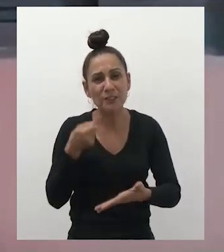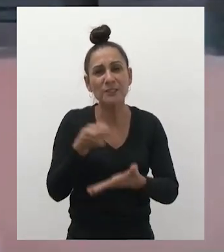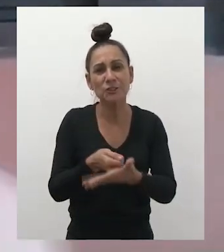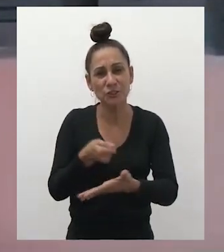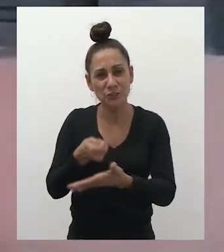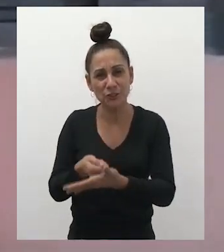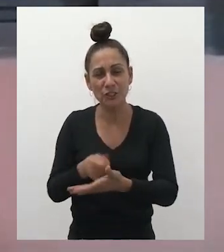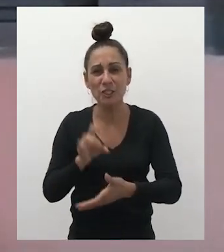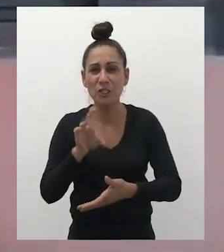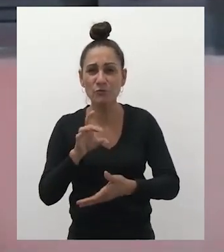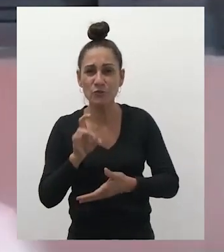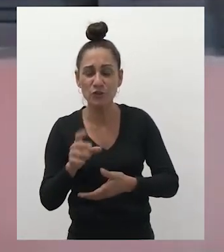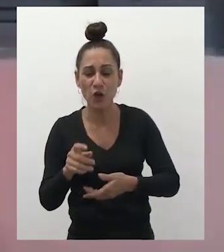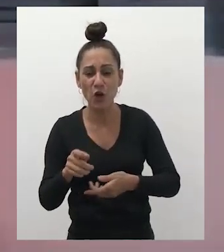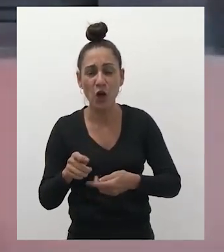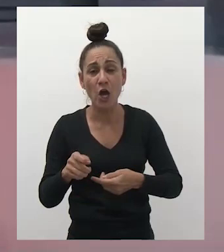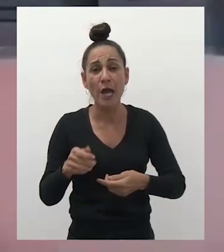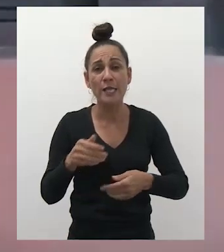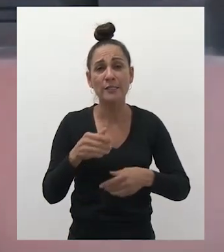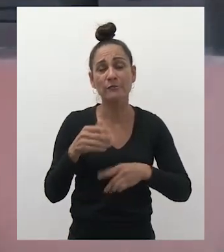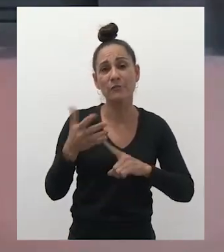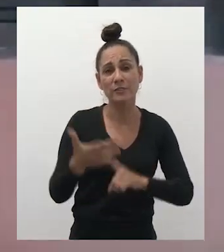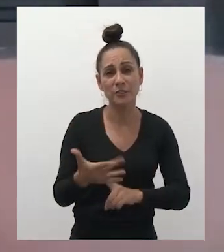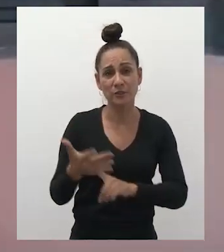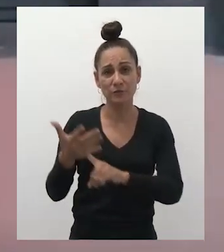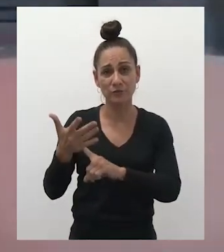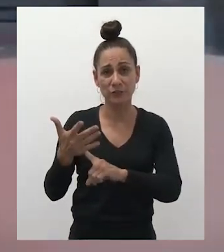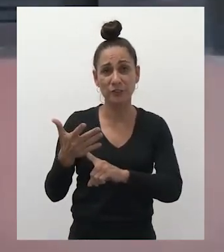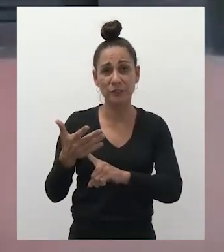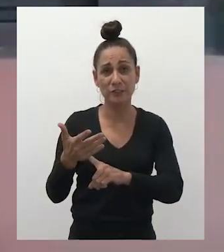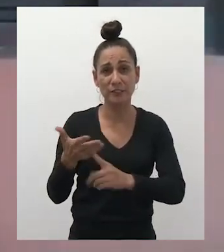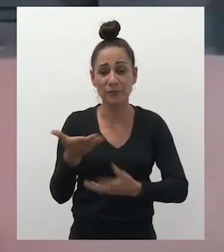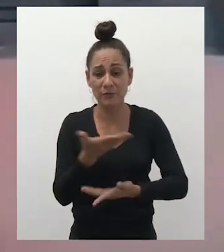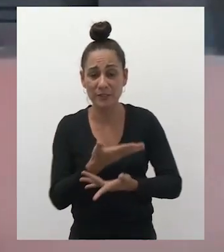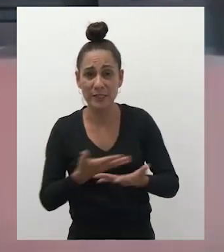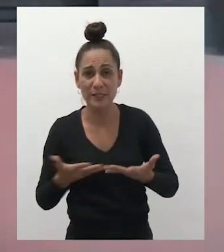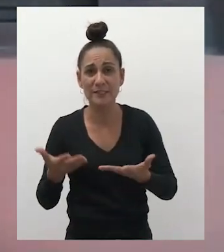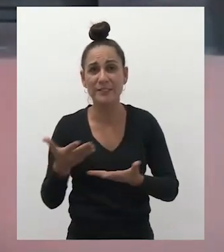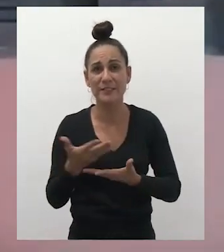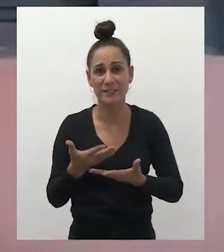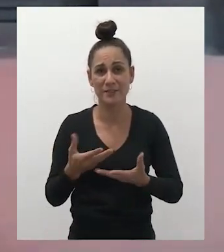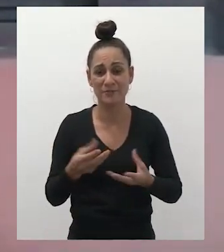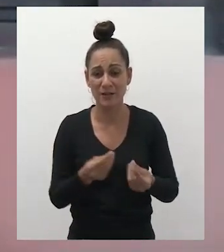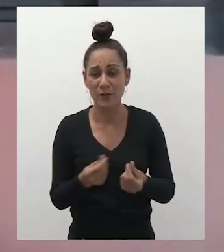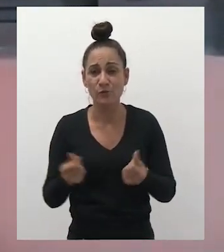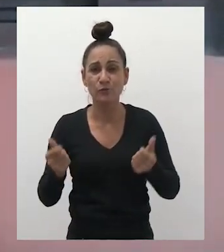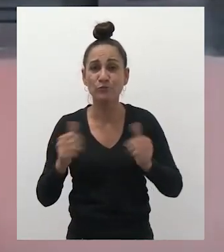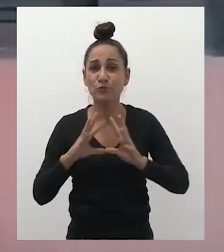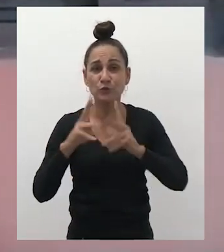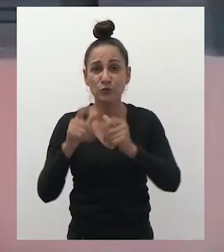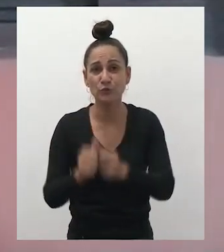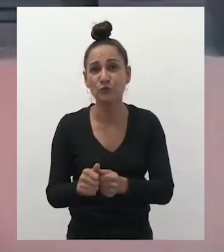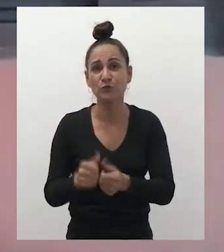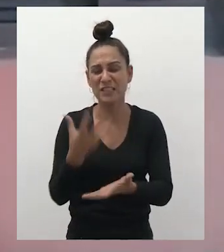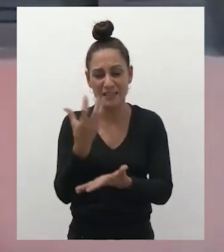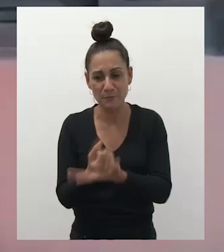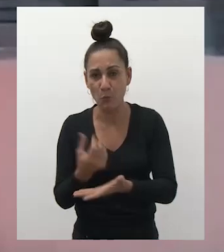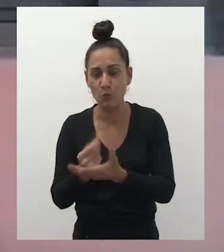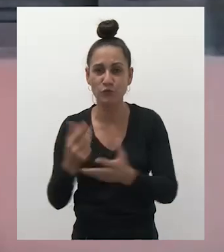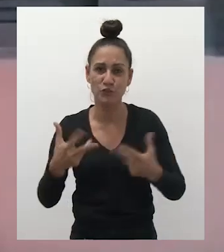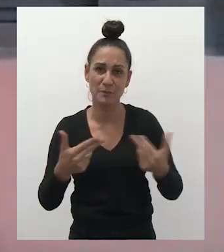só lidar com as tecnologias, não só ter destreza para lidar com os recursos tecnológicos, mas a